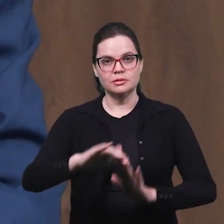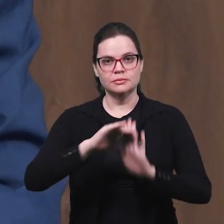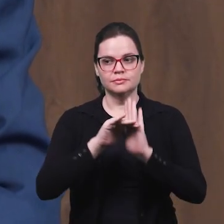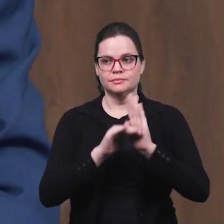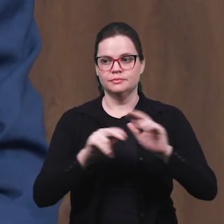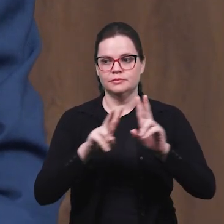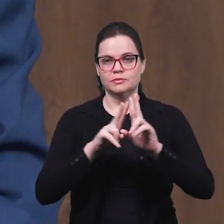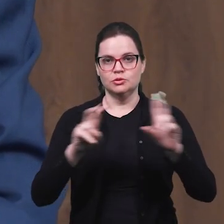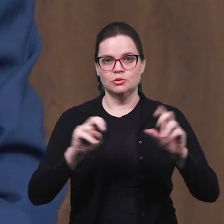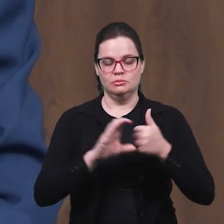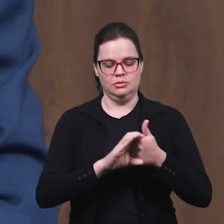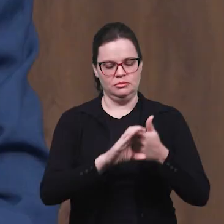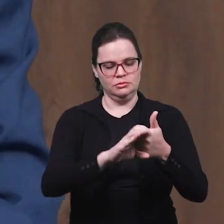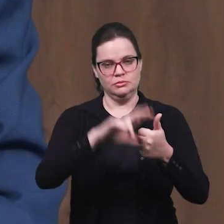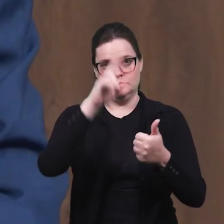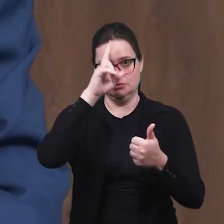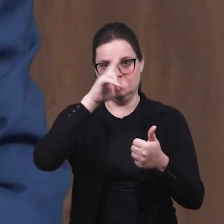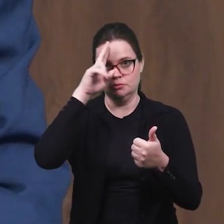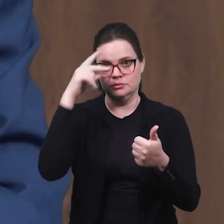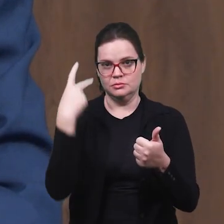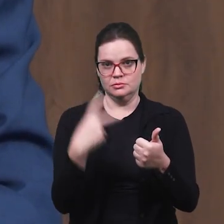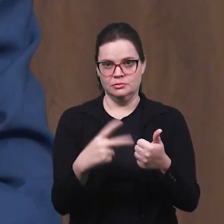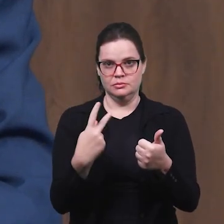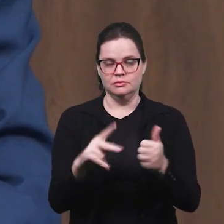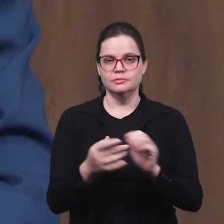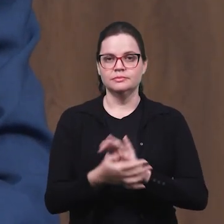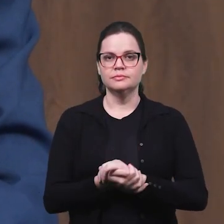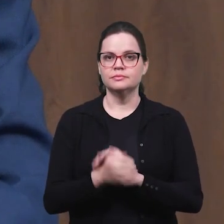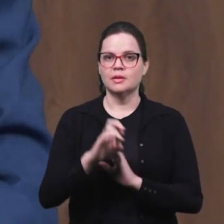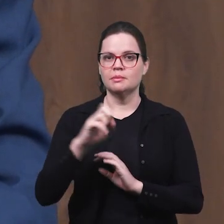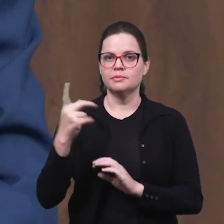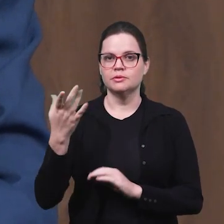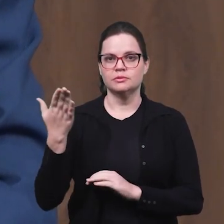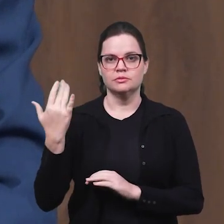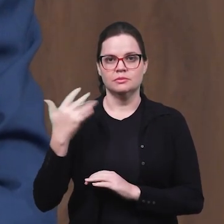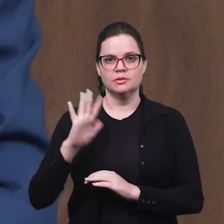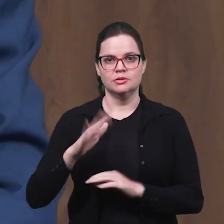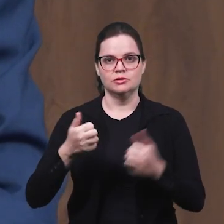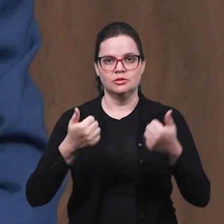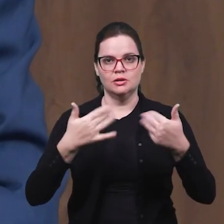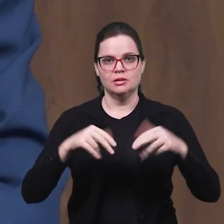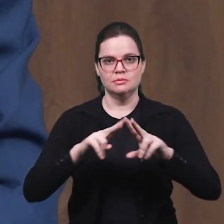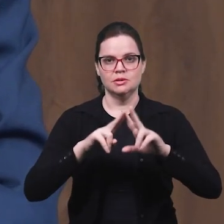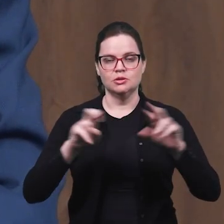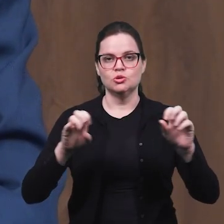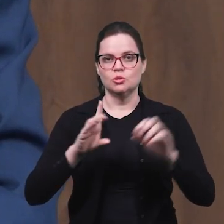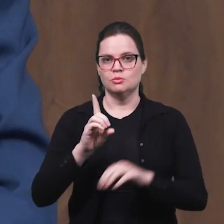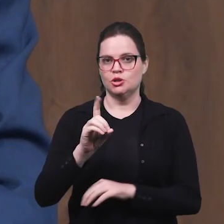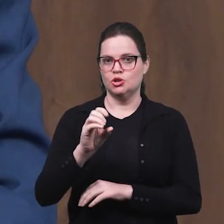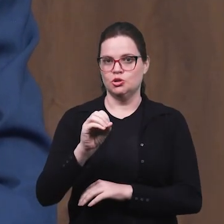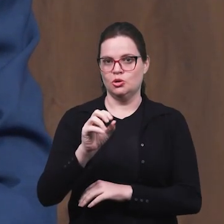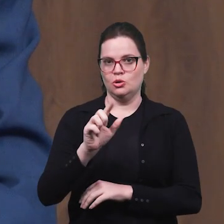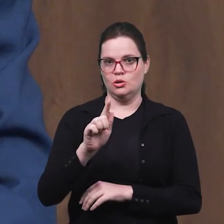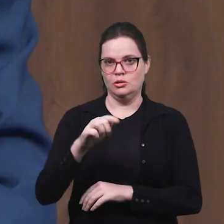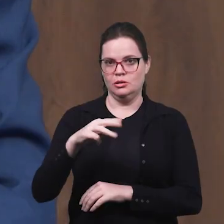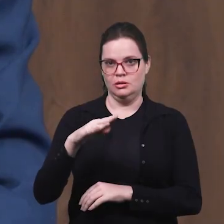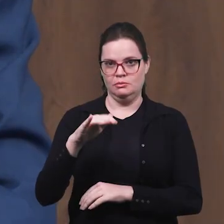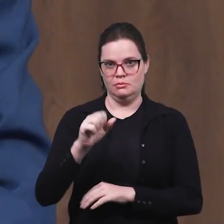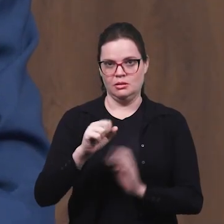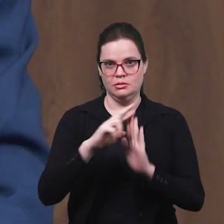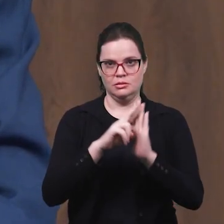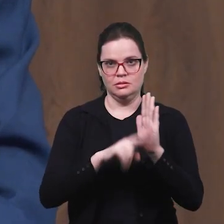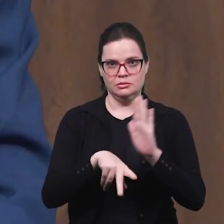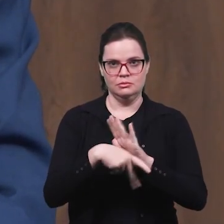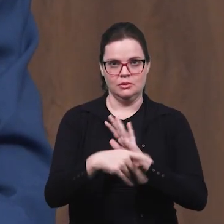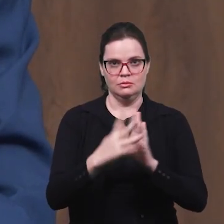do Cristianismo. No episódio passado, nós falamos sobre os dogmas da igreja. Chegamos até a